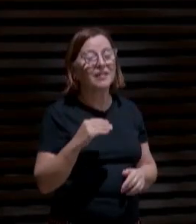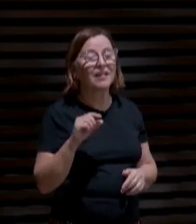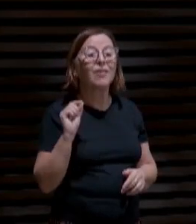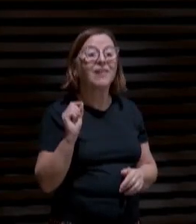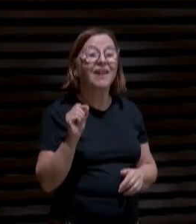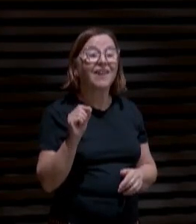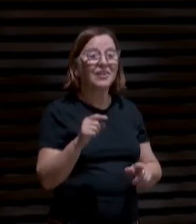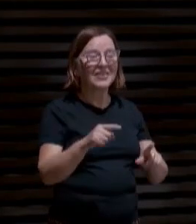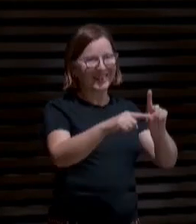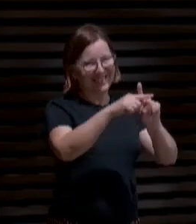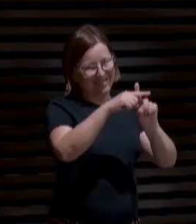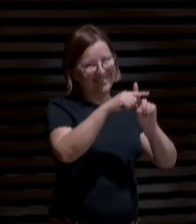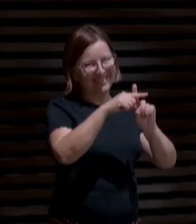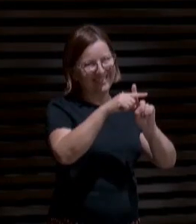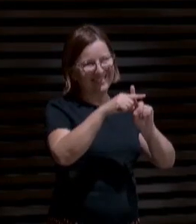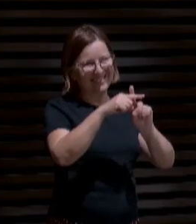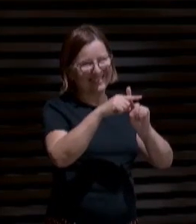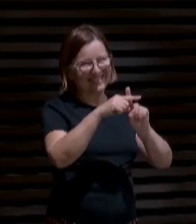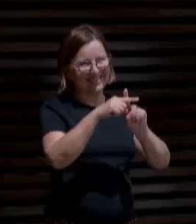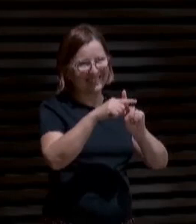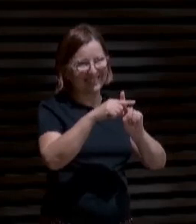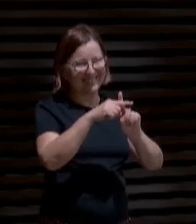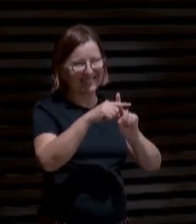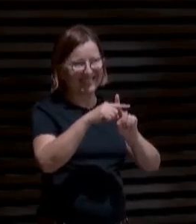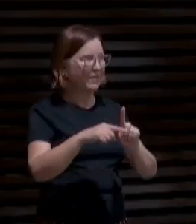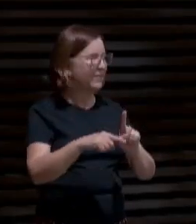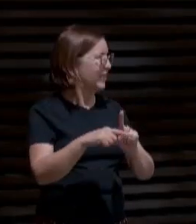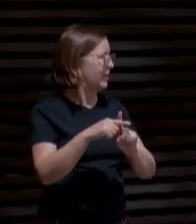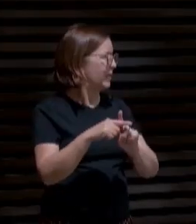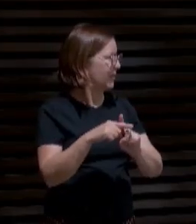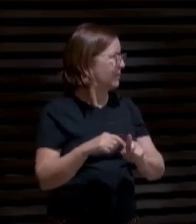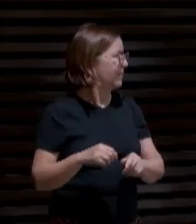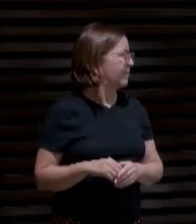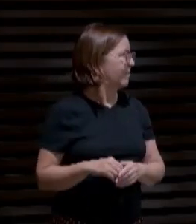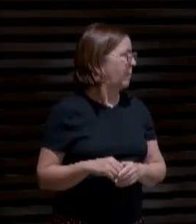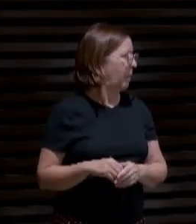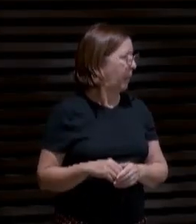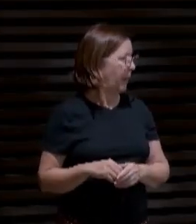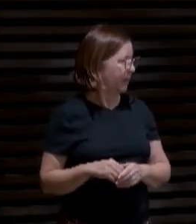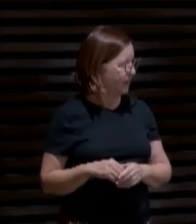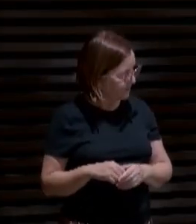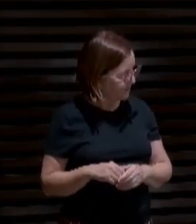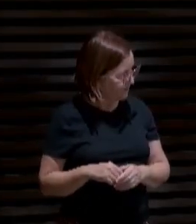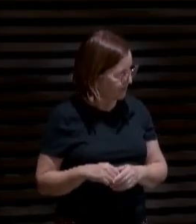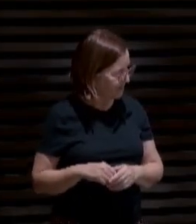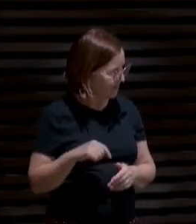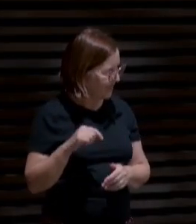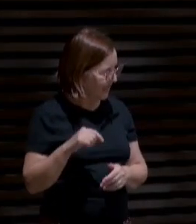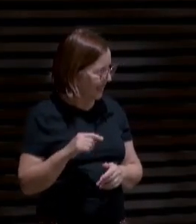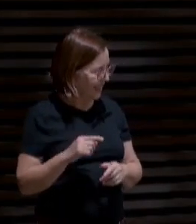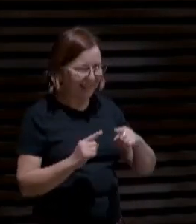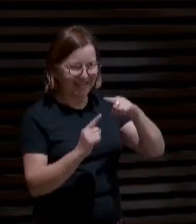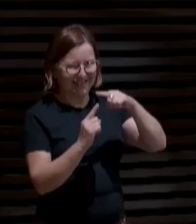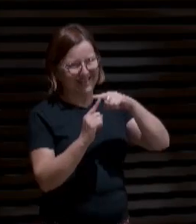Hein? Gênero de cruz. Essa cruz aqui é uma cruz grega. Perdão, uma cruz babilônica. Não é